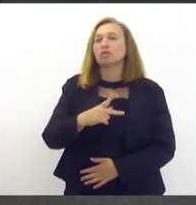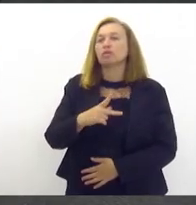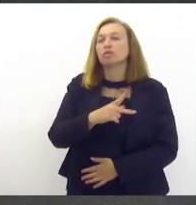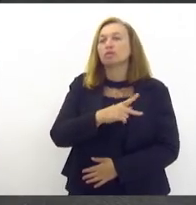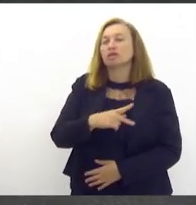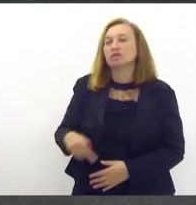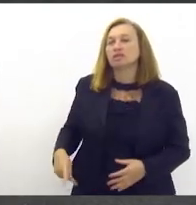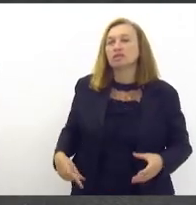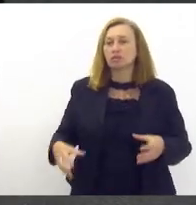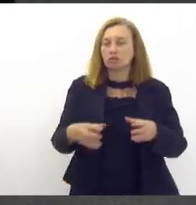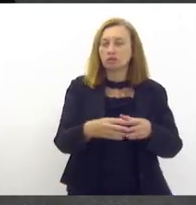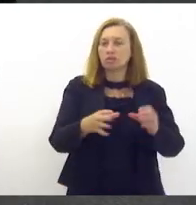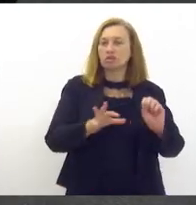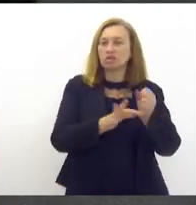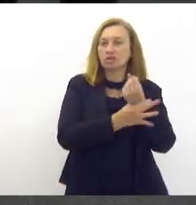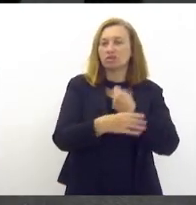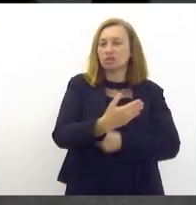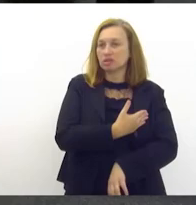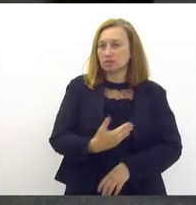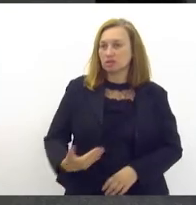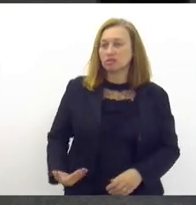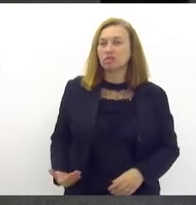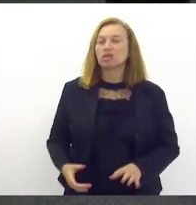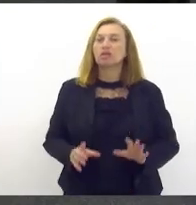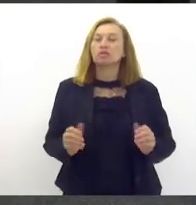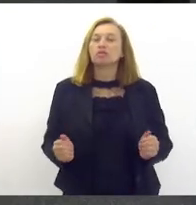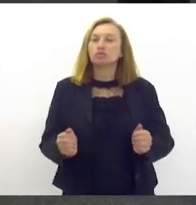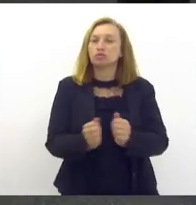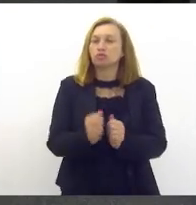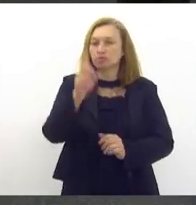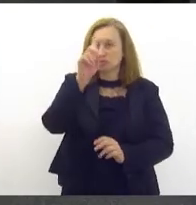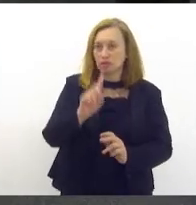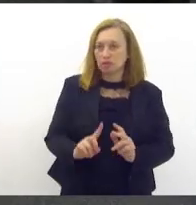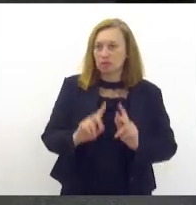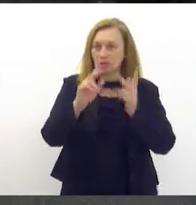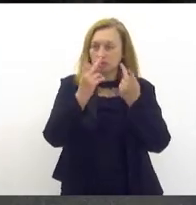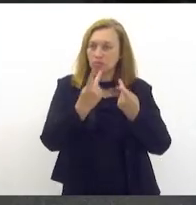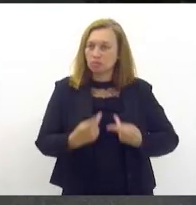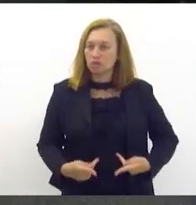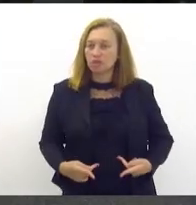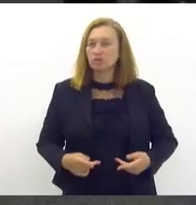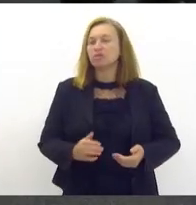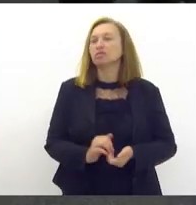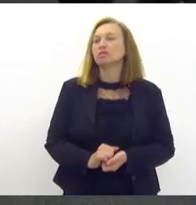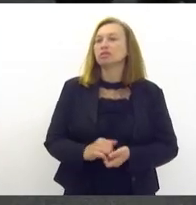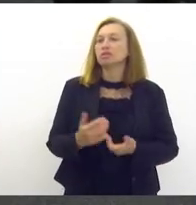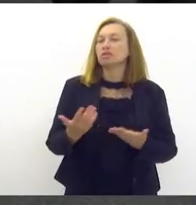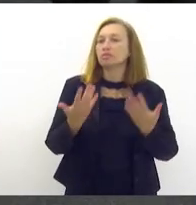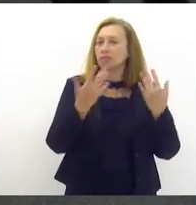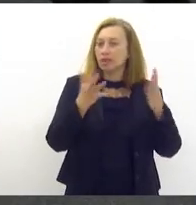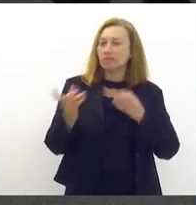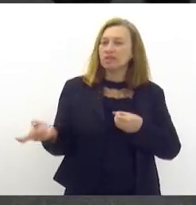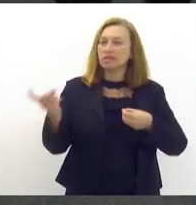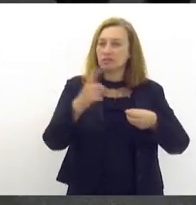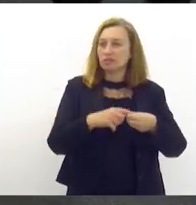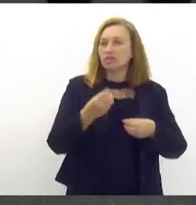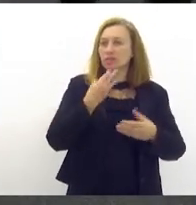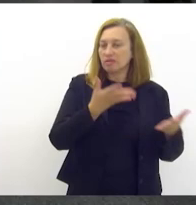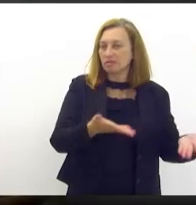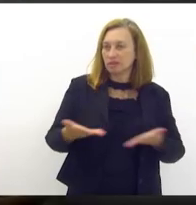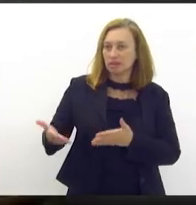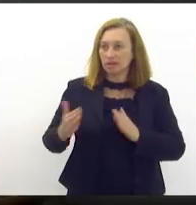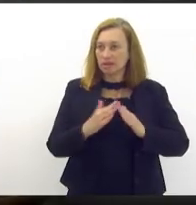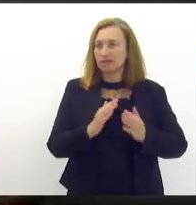Pública e fez um trabalho ímpar com a Comissão de Direitos Humanos no tempo que esteve ali à frente. Então, saudar a volta, deputado. Seja muito bem-vindo à casa.